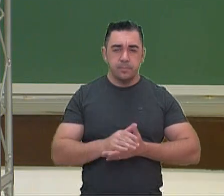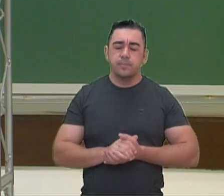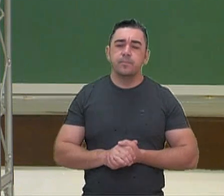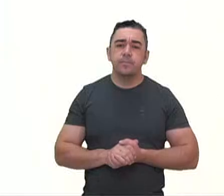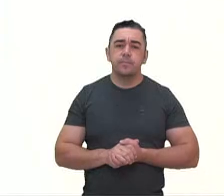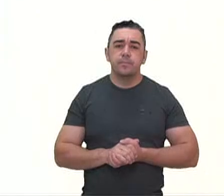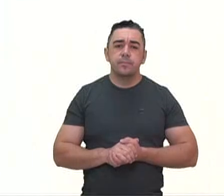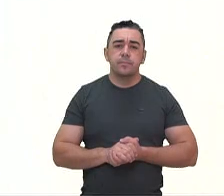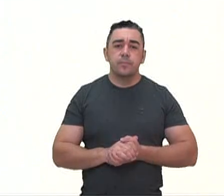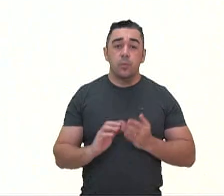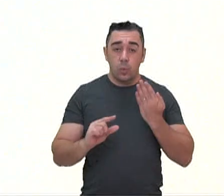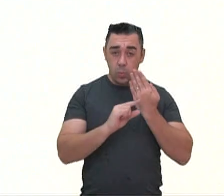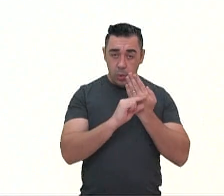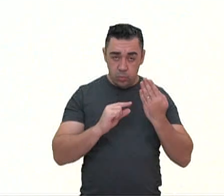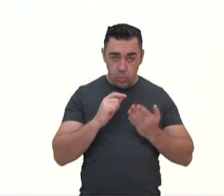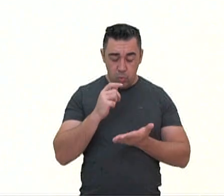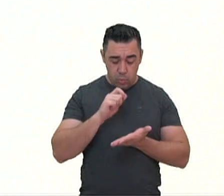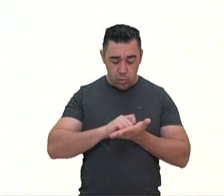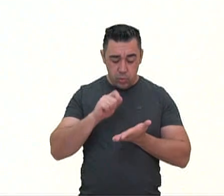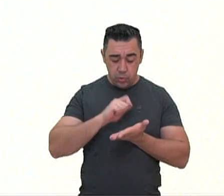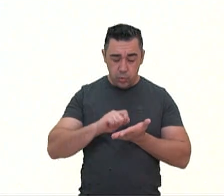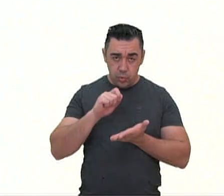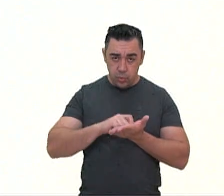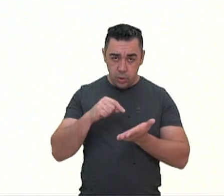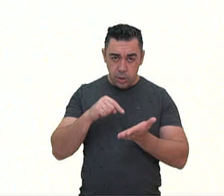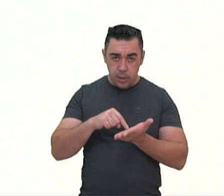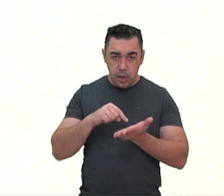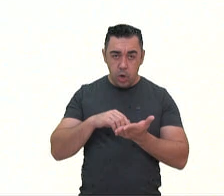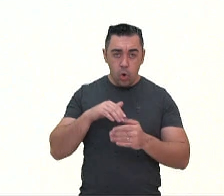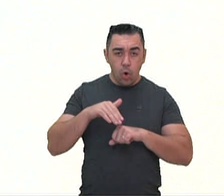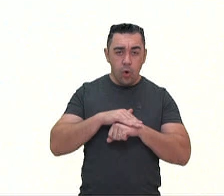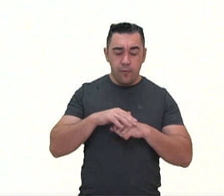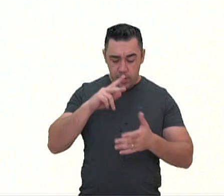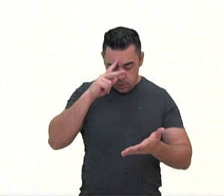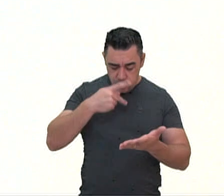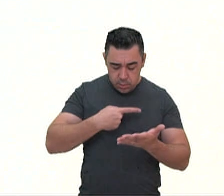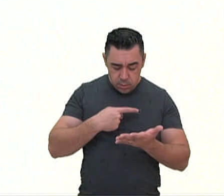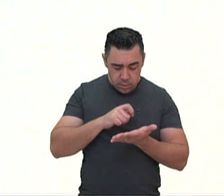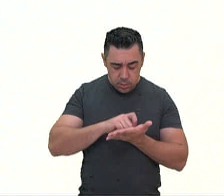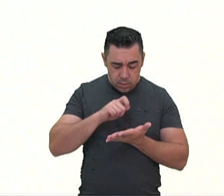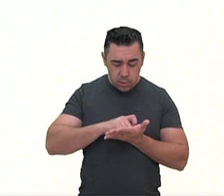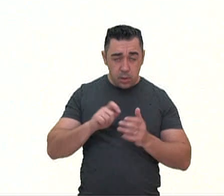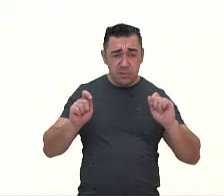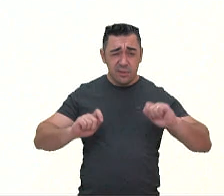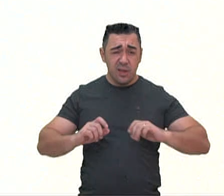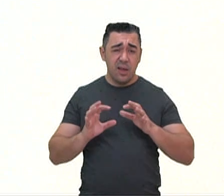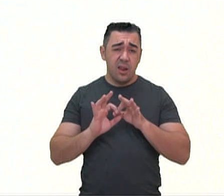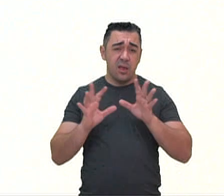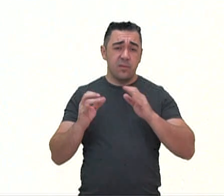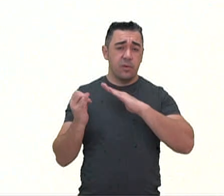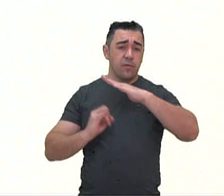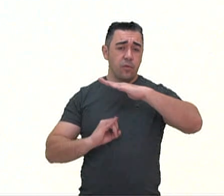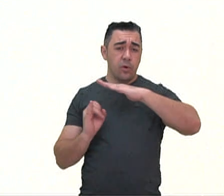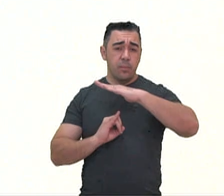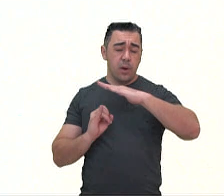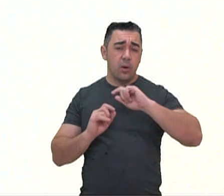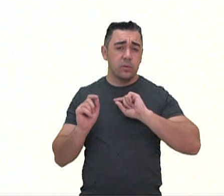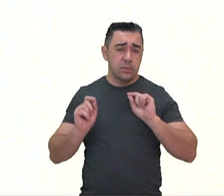Como o autor conversa com ele mesmo, pode-se valer de uma escrita mais informal, com marcas